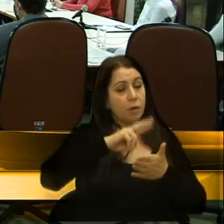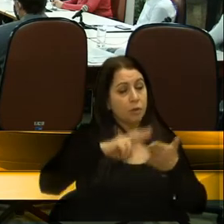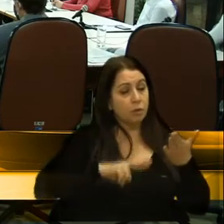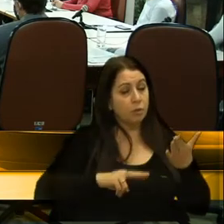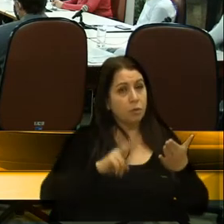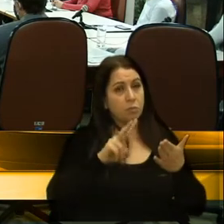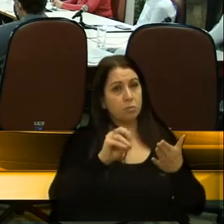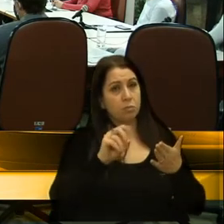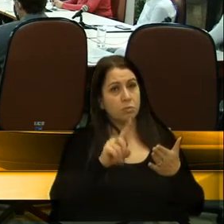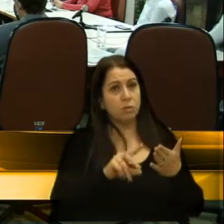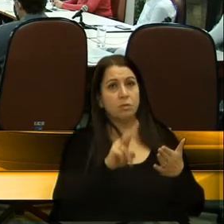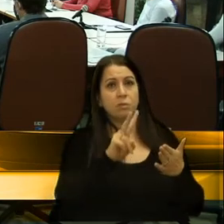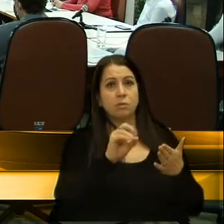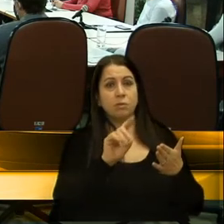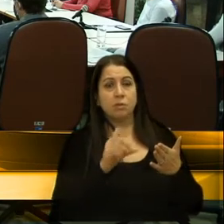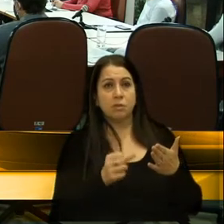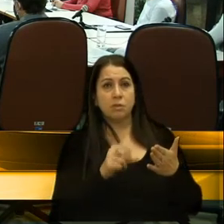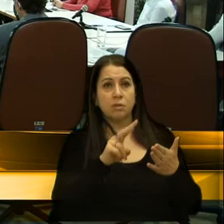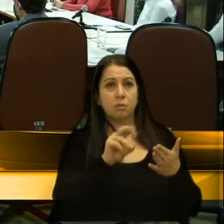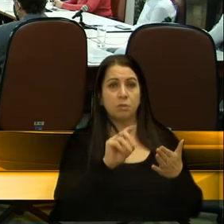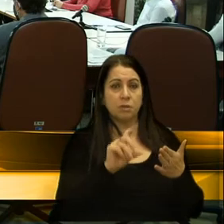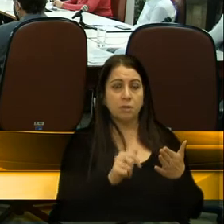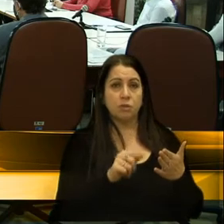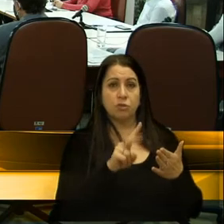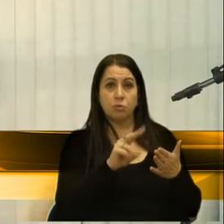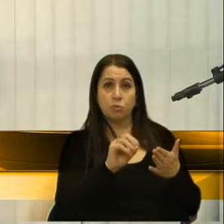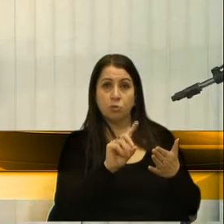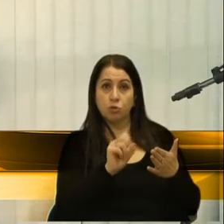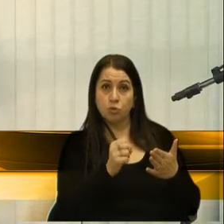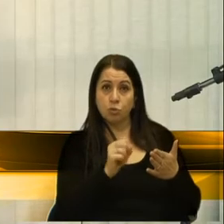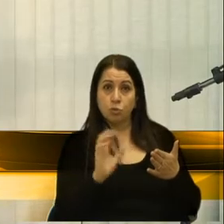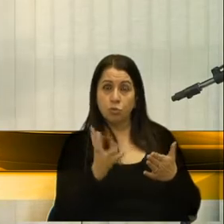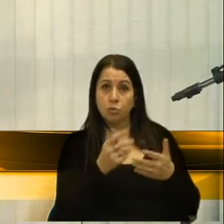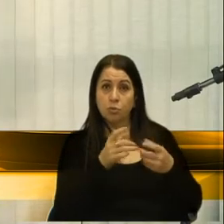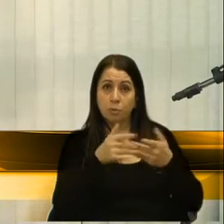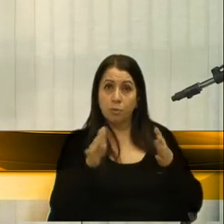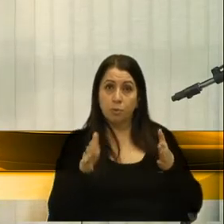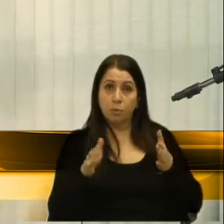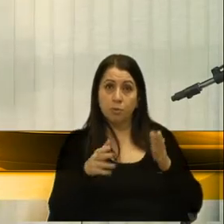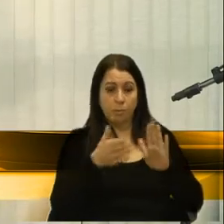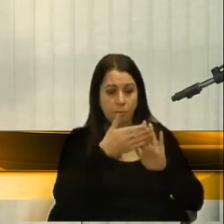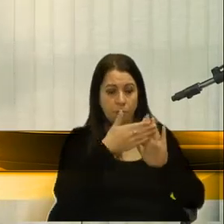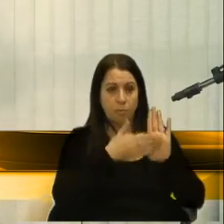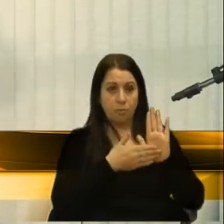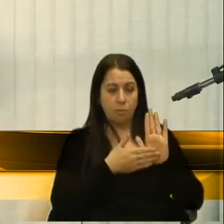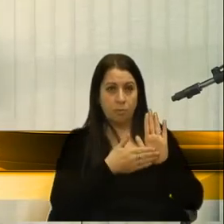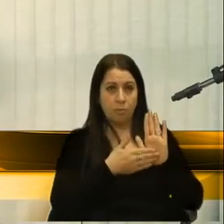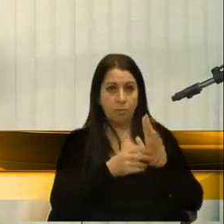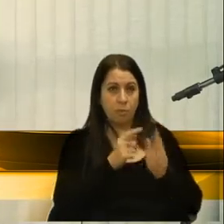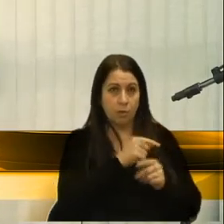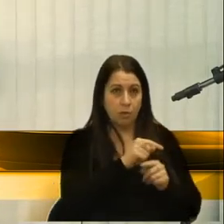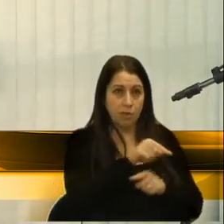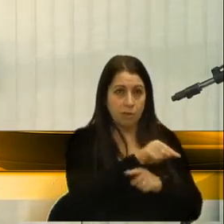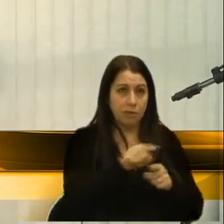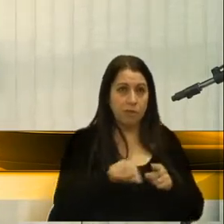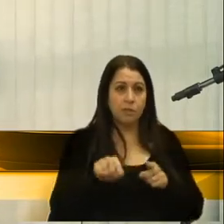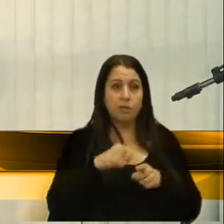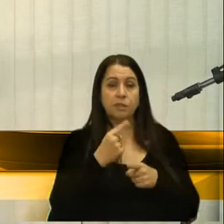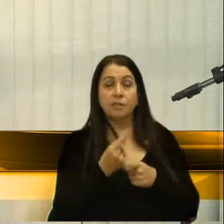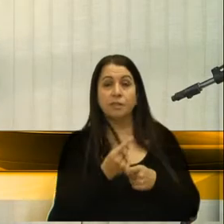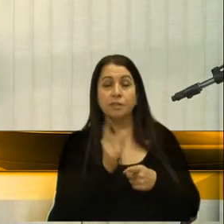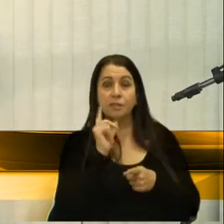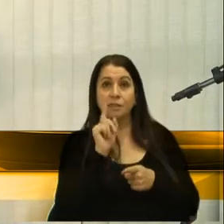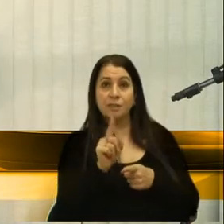2015, 2016, 2017, 2018. Esses relatórios todos estão à disposição no protocolo da Câmara de Vereadores. São relatórios